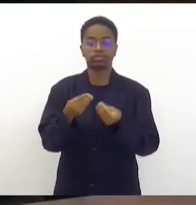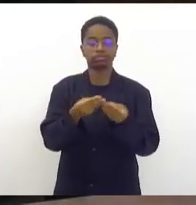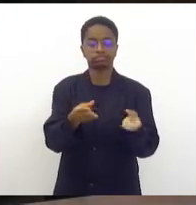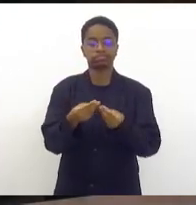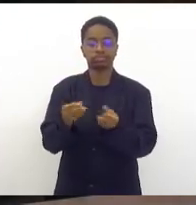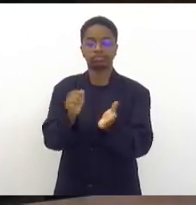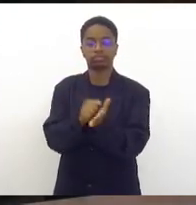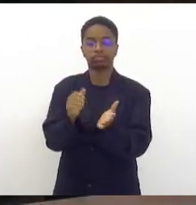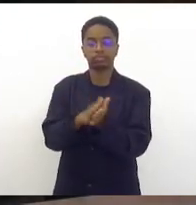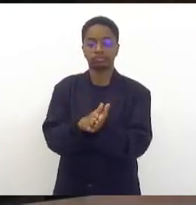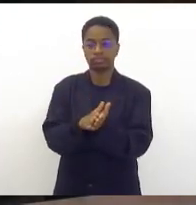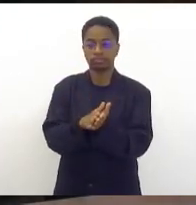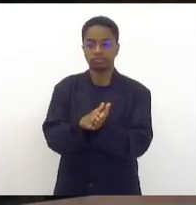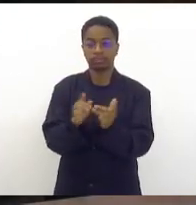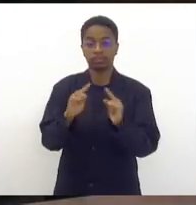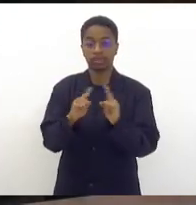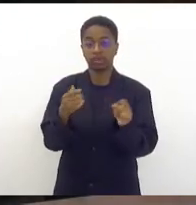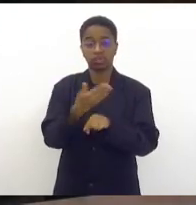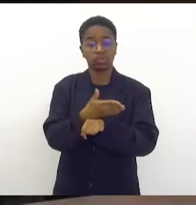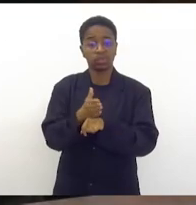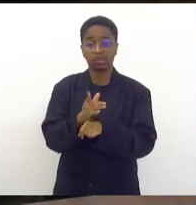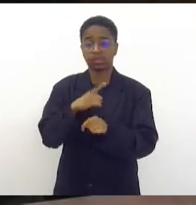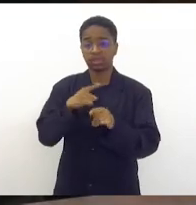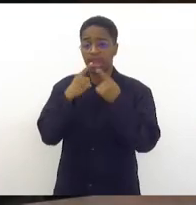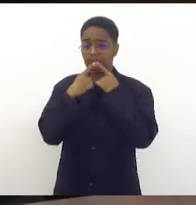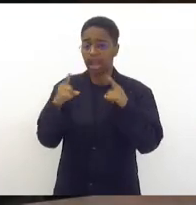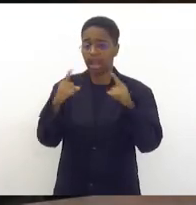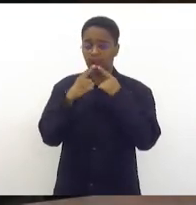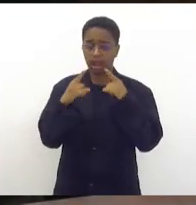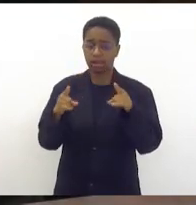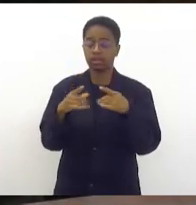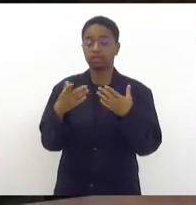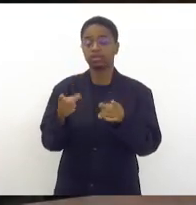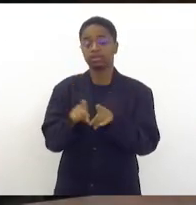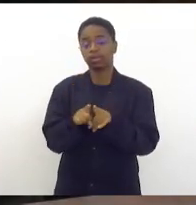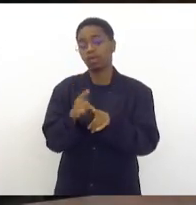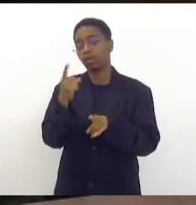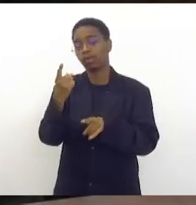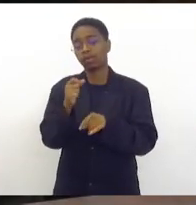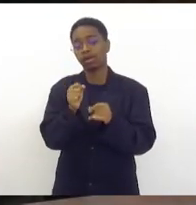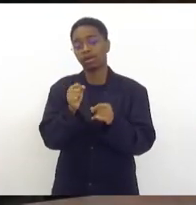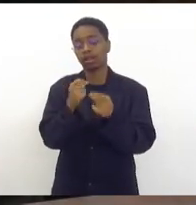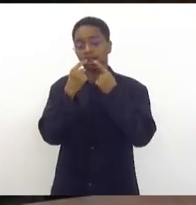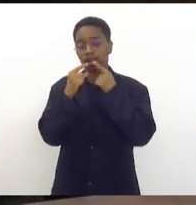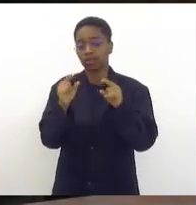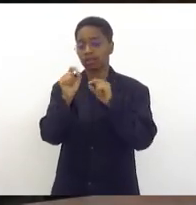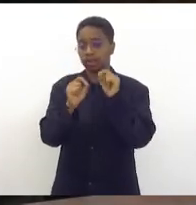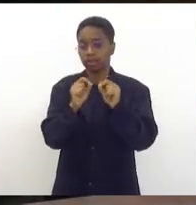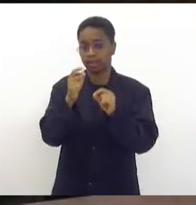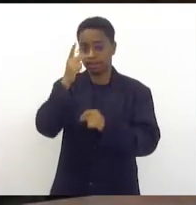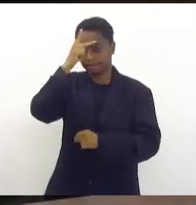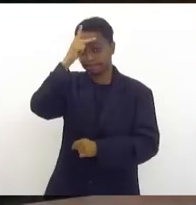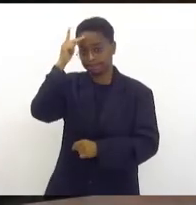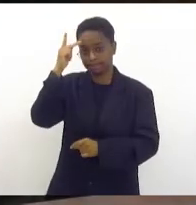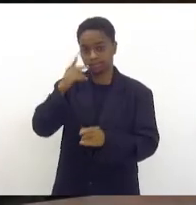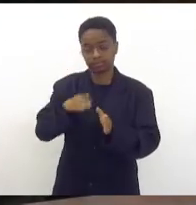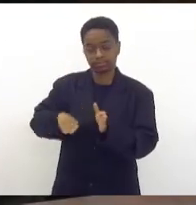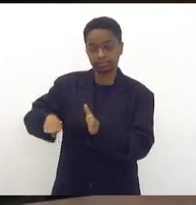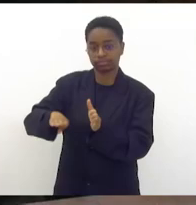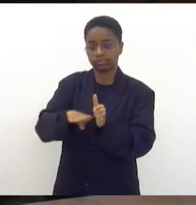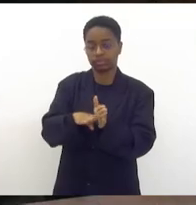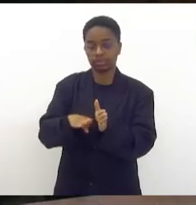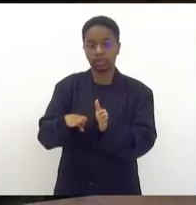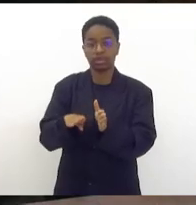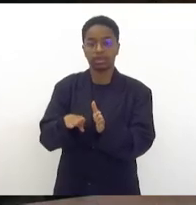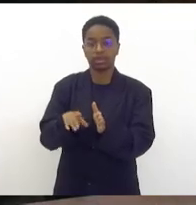multando. A todo momento chega reclamação na nossa comissão, e uma delas, a pessoa parou, tanto a mim quanto o deputado